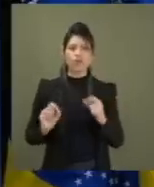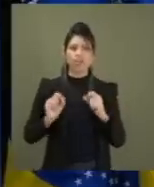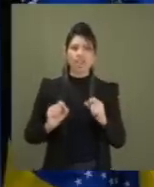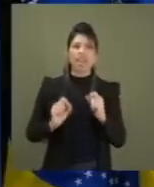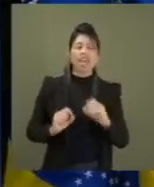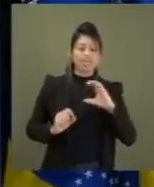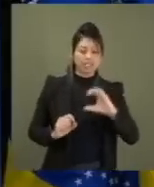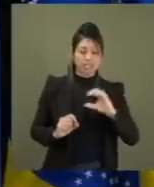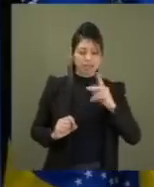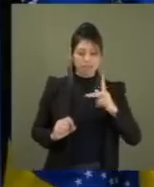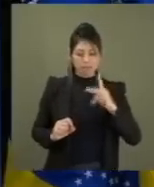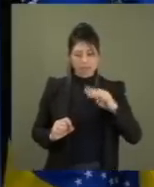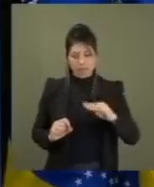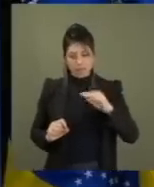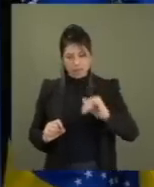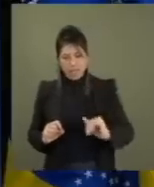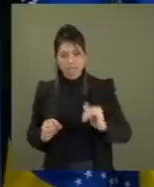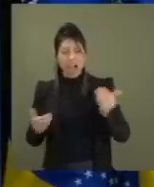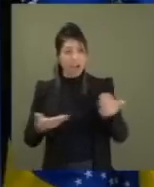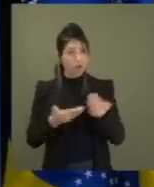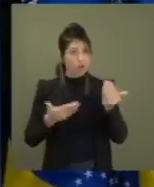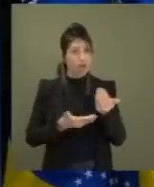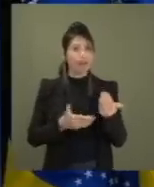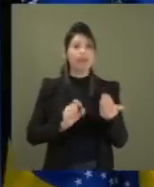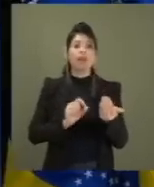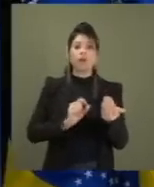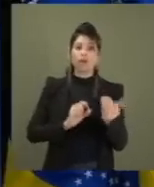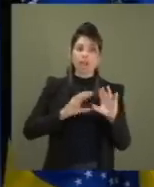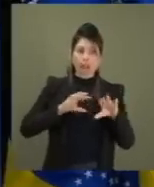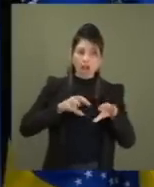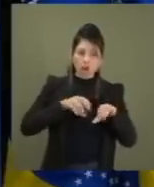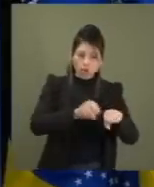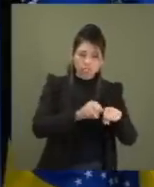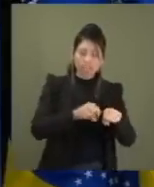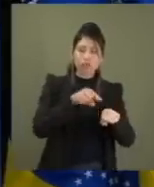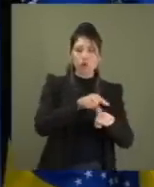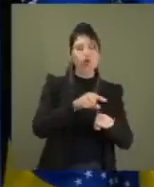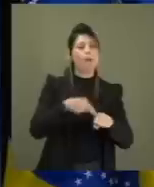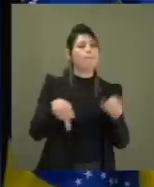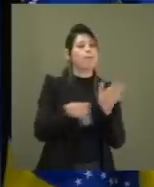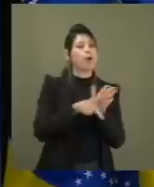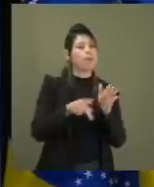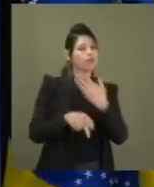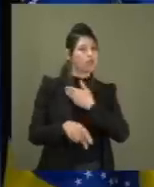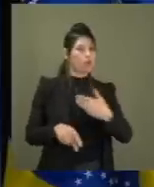dominada pelo governo fiz uma fala manifestei